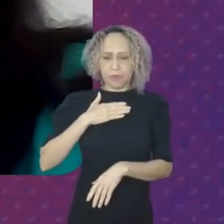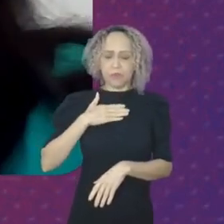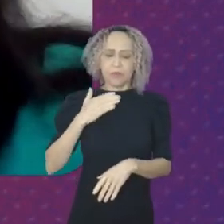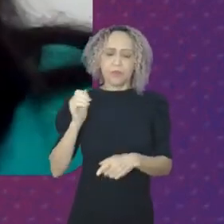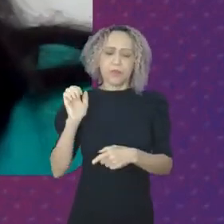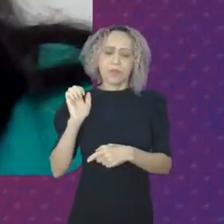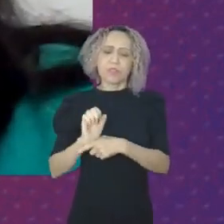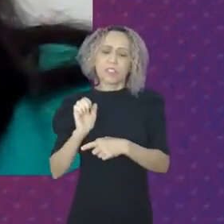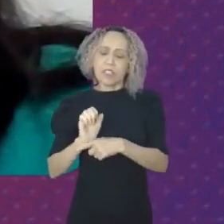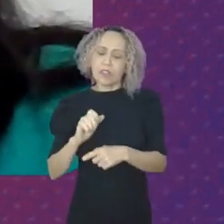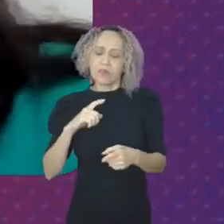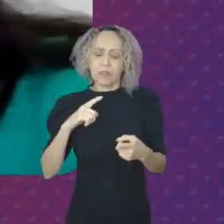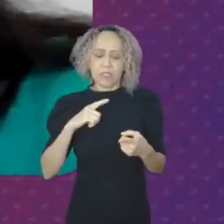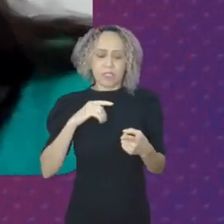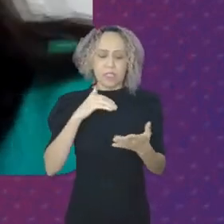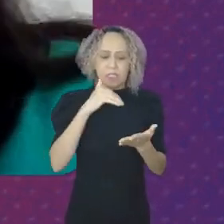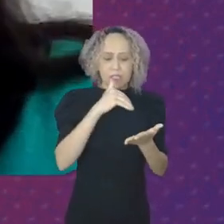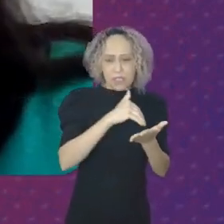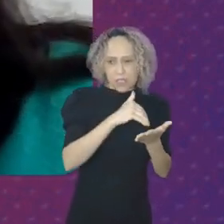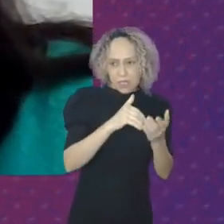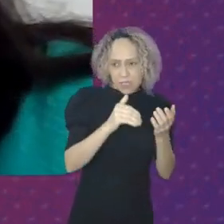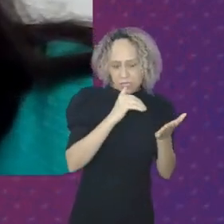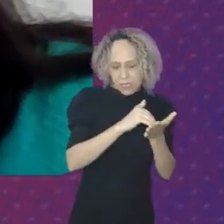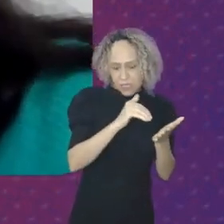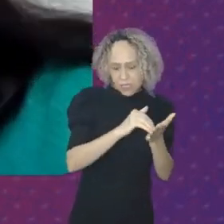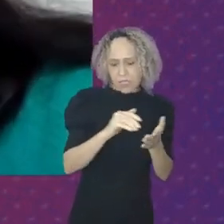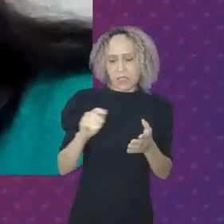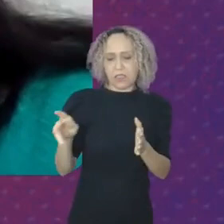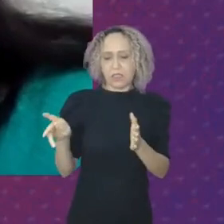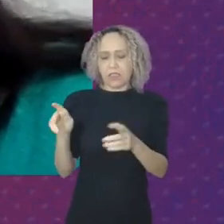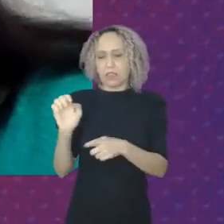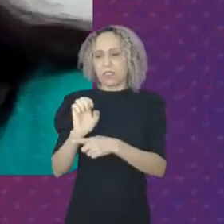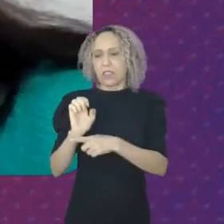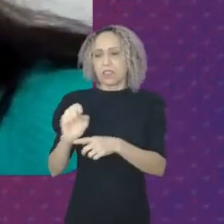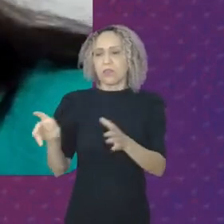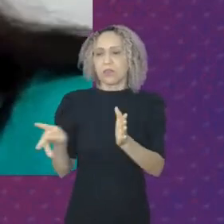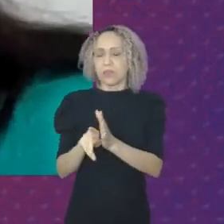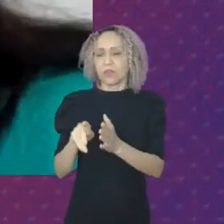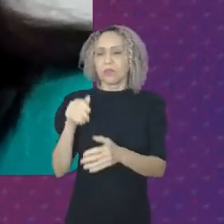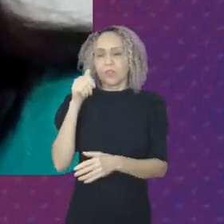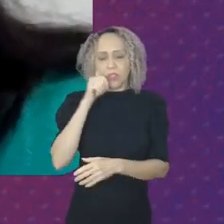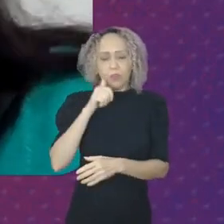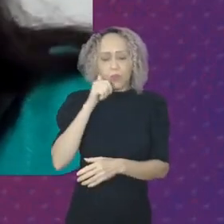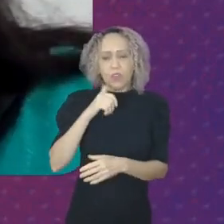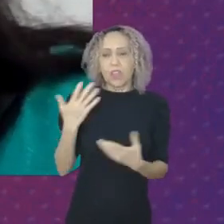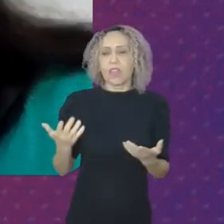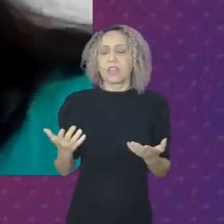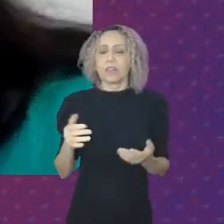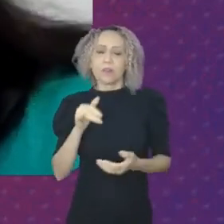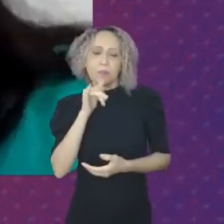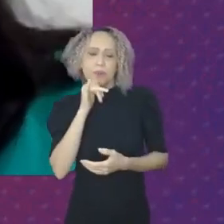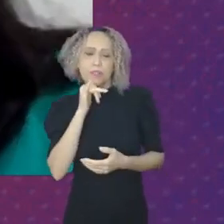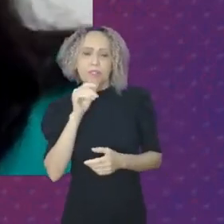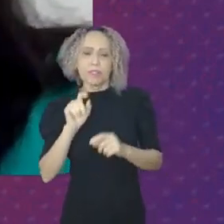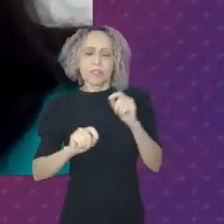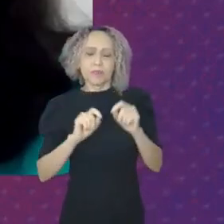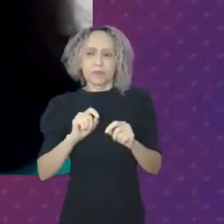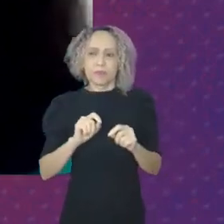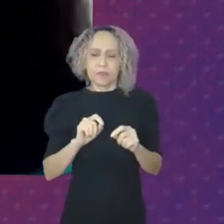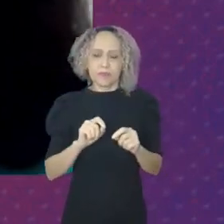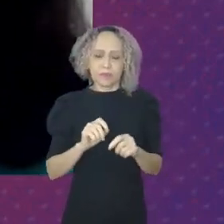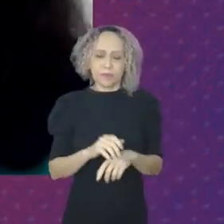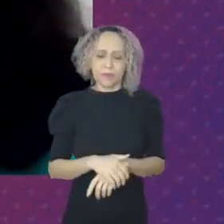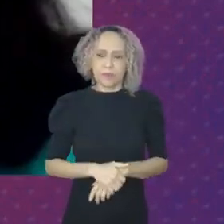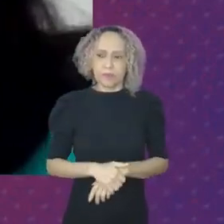ter a secretária estadual de mulheres, e se esse encaminhamento não for realizado e o órgão, por exemplo, uma DEAN, não começar a